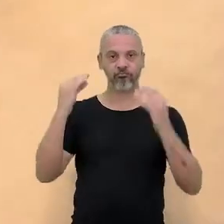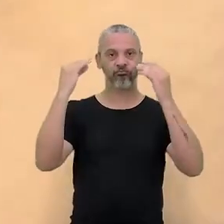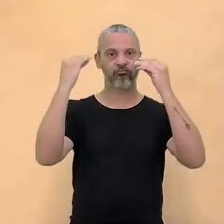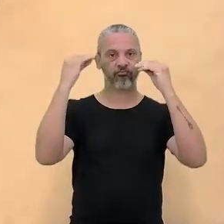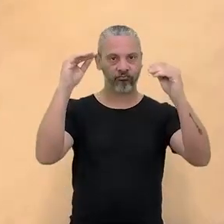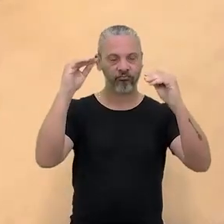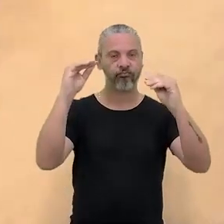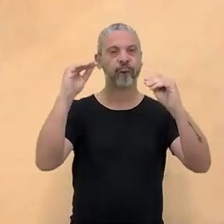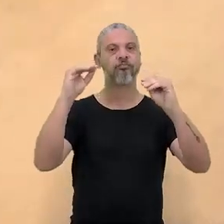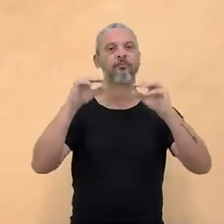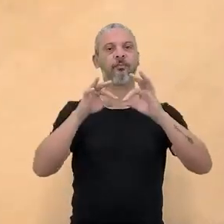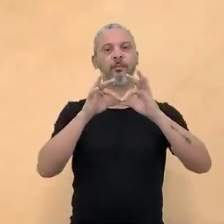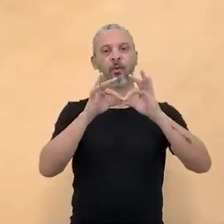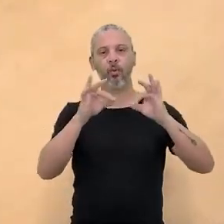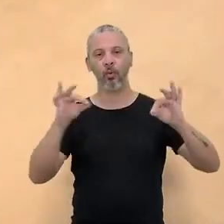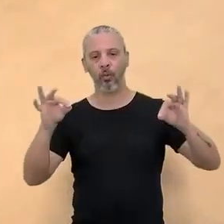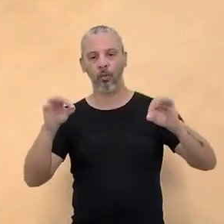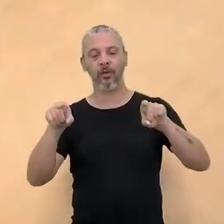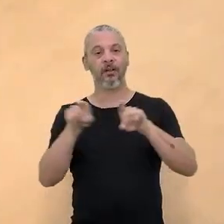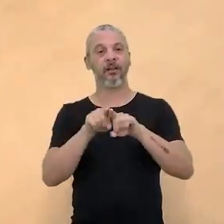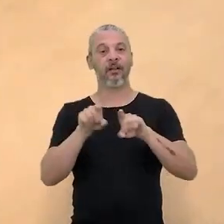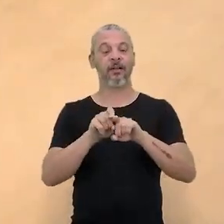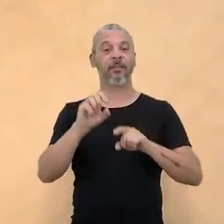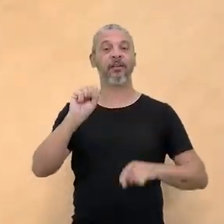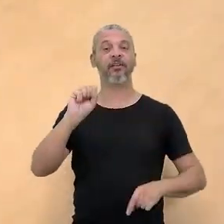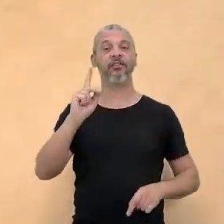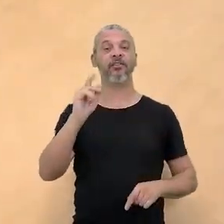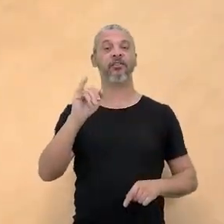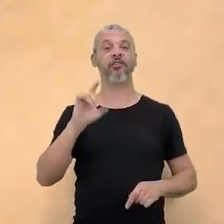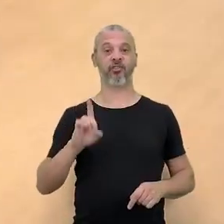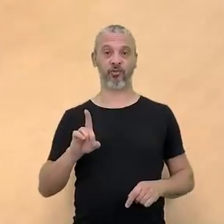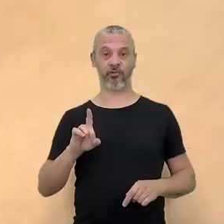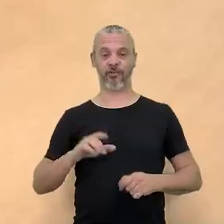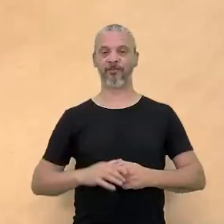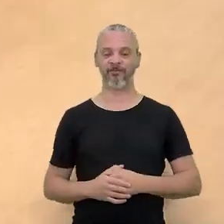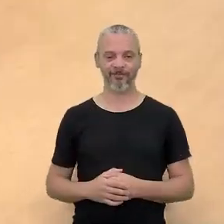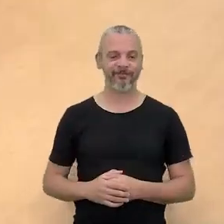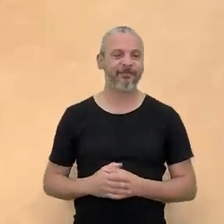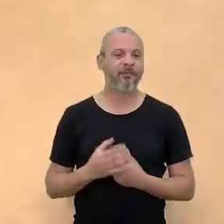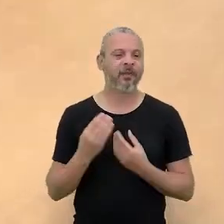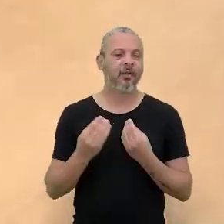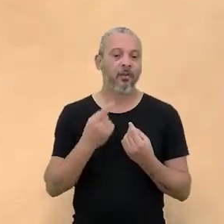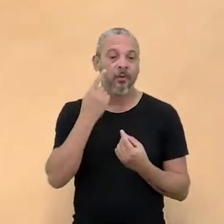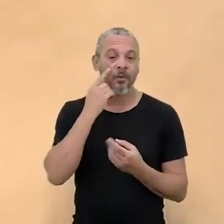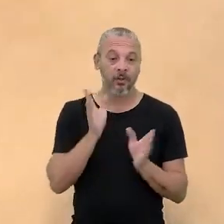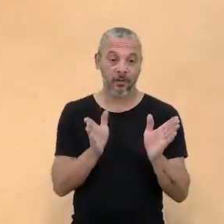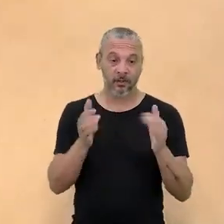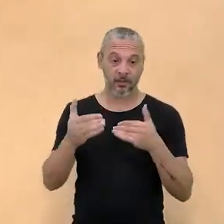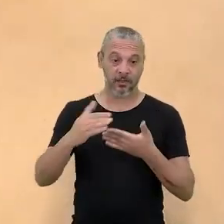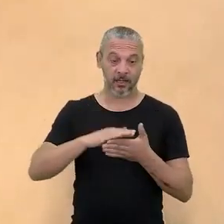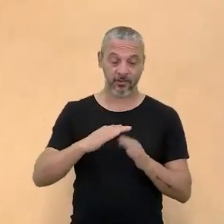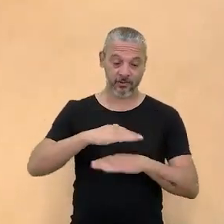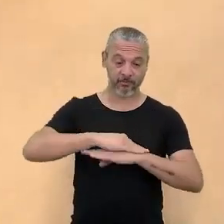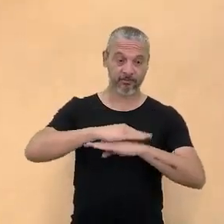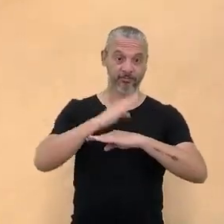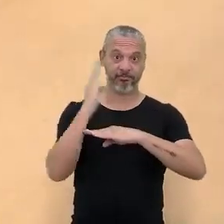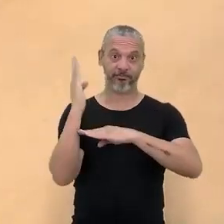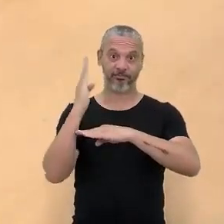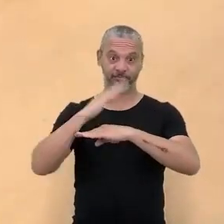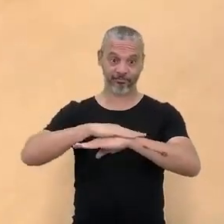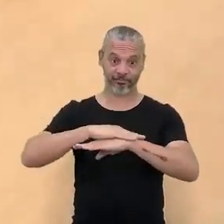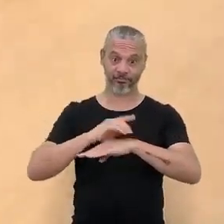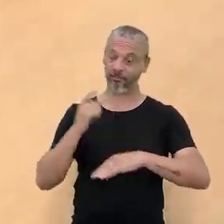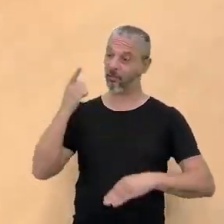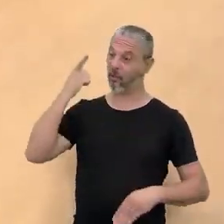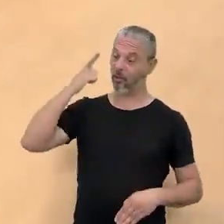colocar justamente a minha shield e a microbit aqui dentro da caixa. Nesse caso, essa caixa ela tem uma abertura, então